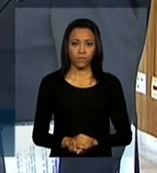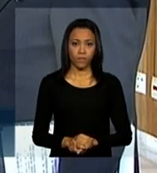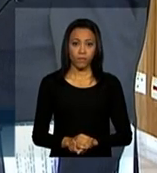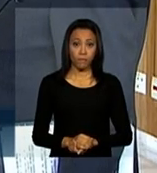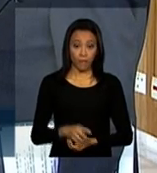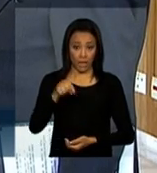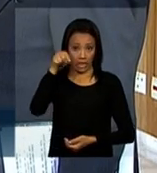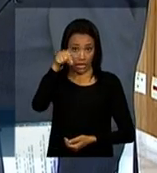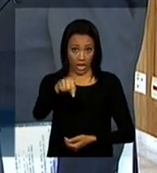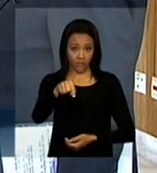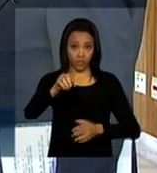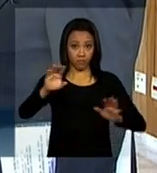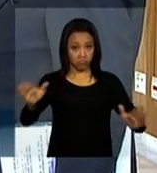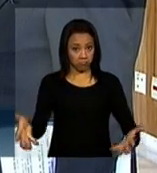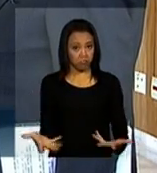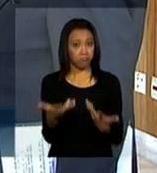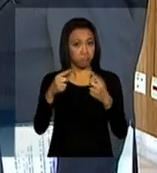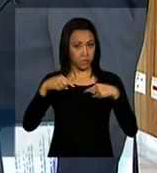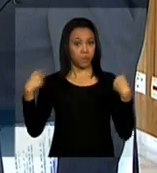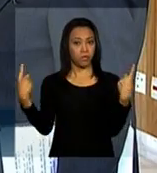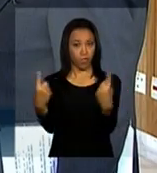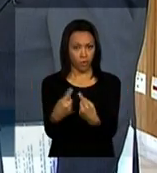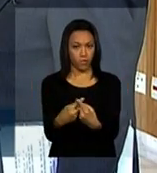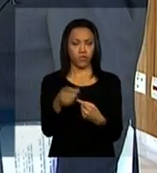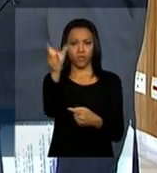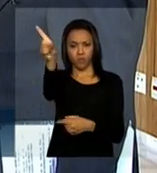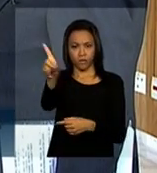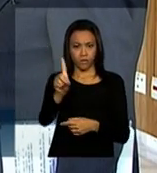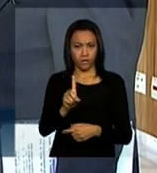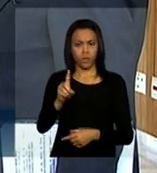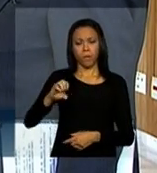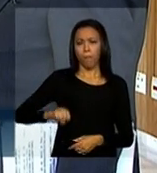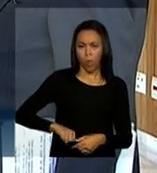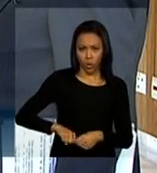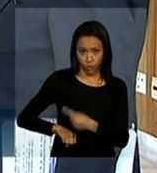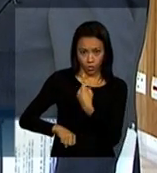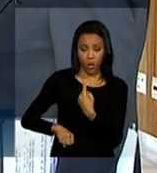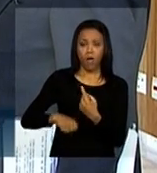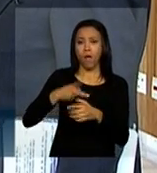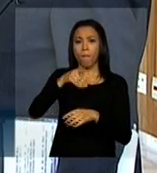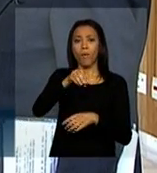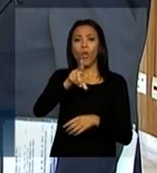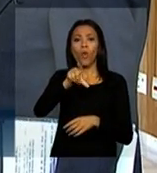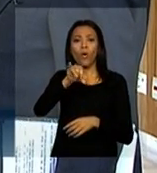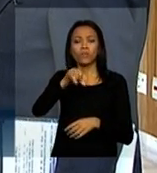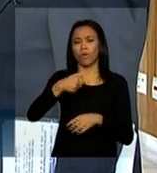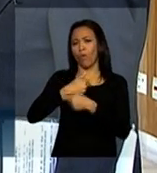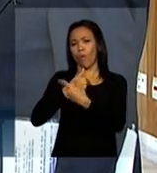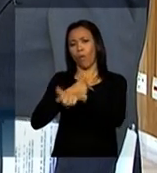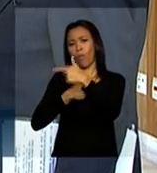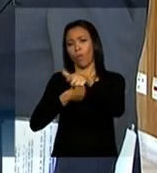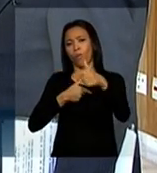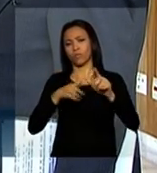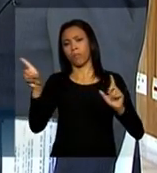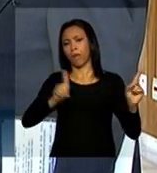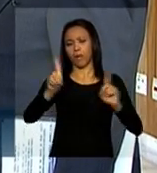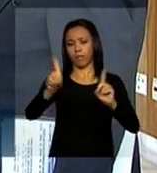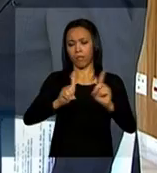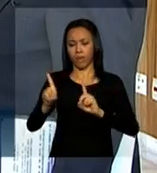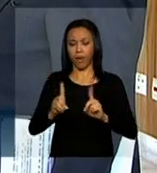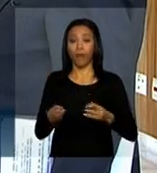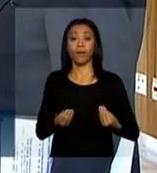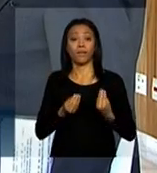Nessa cerimônia, além da Polônia, embaixadores de outros 18 países entregam suas credenciais